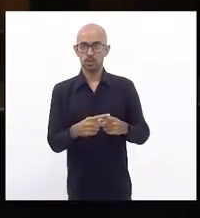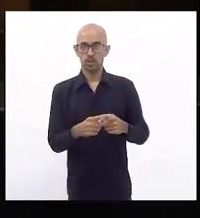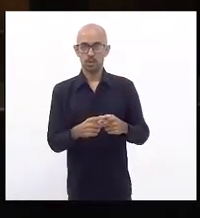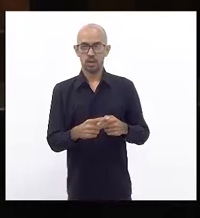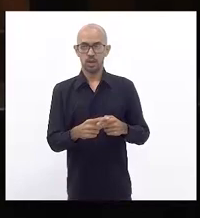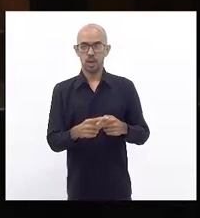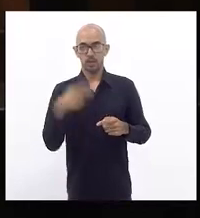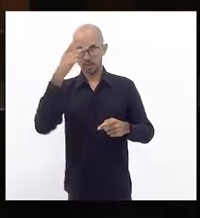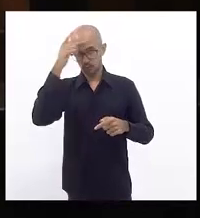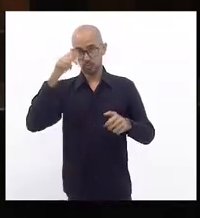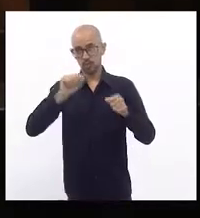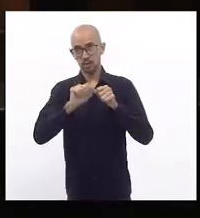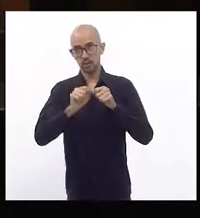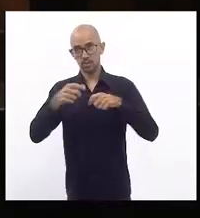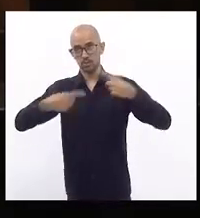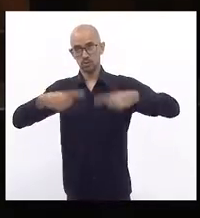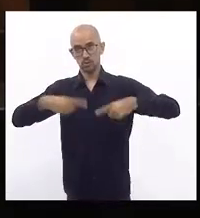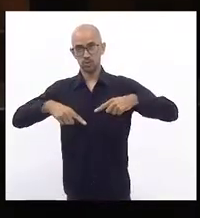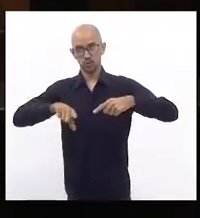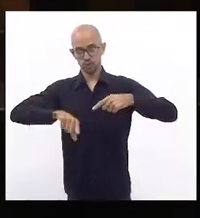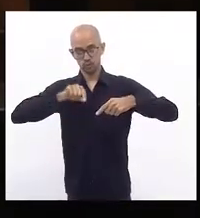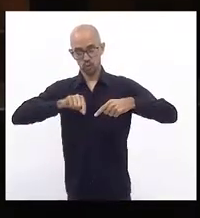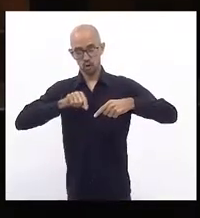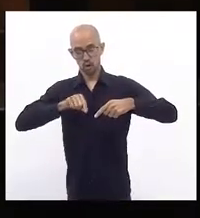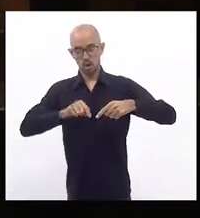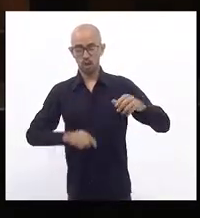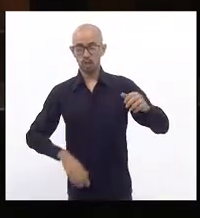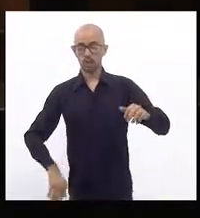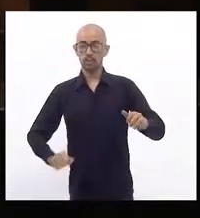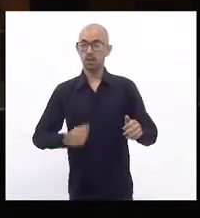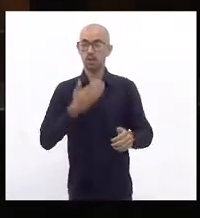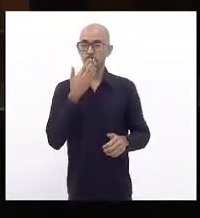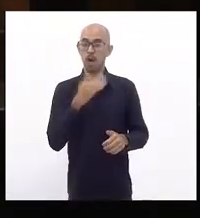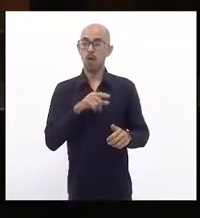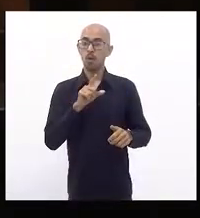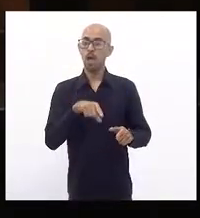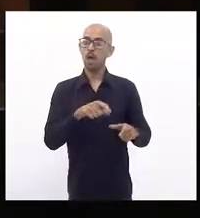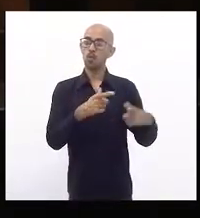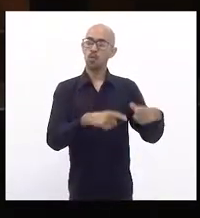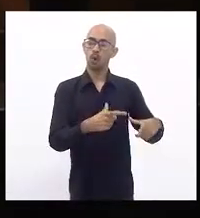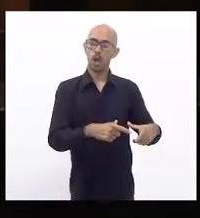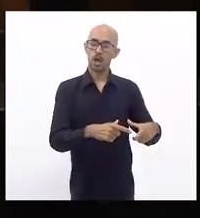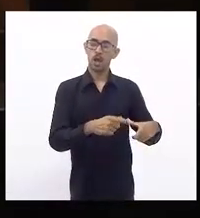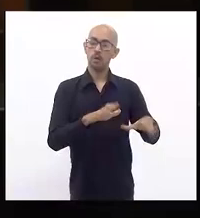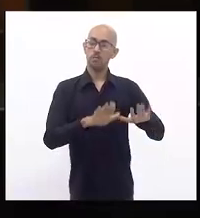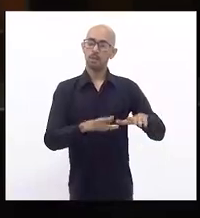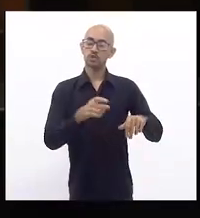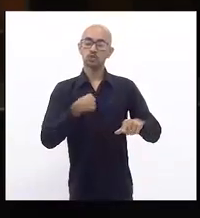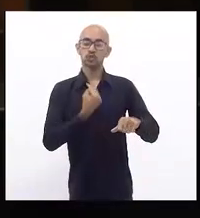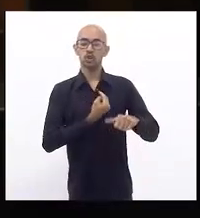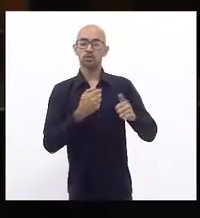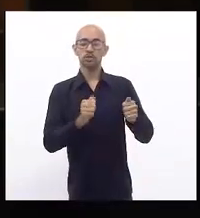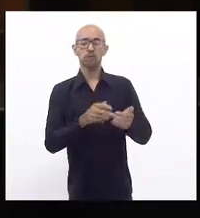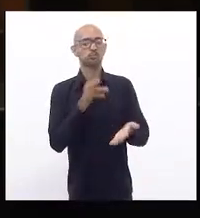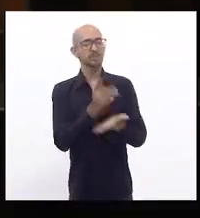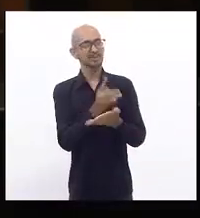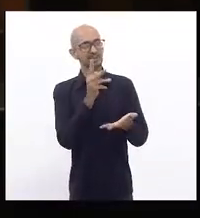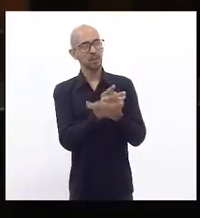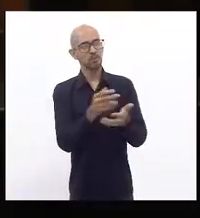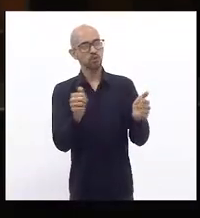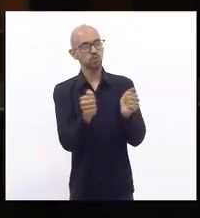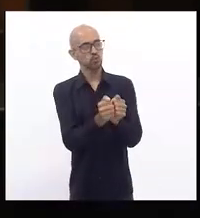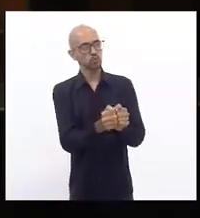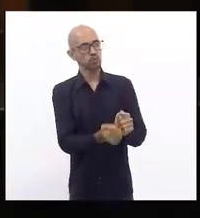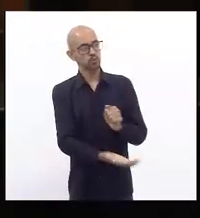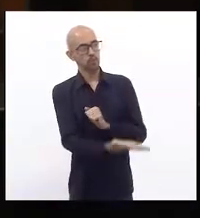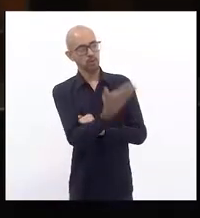lado. E nós escolhemos o nosso muito bem. Nós sempre estivemos do lado de vocês. E não